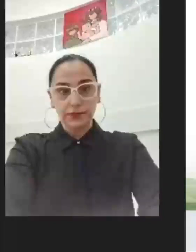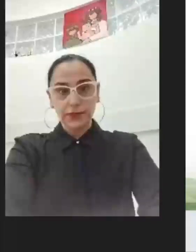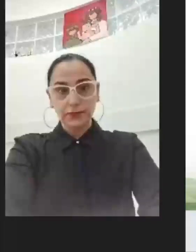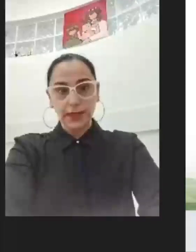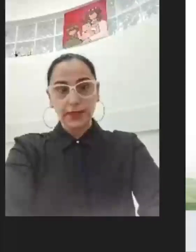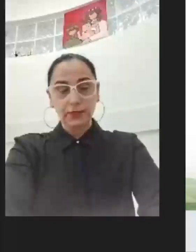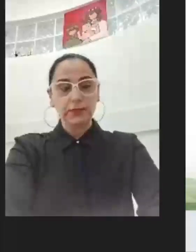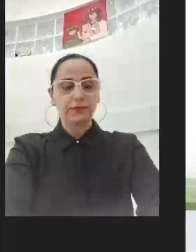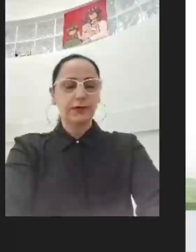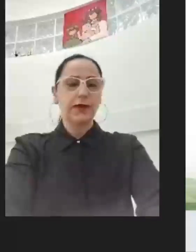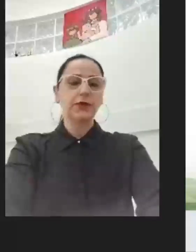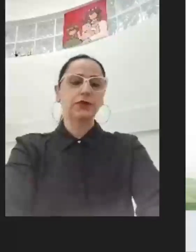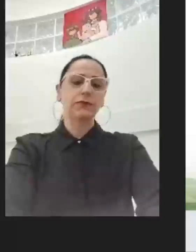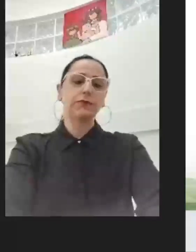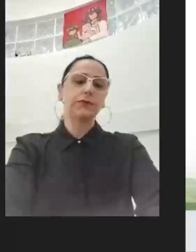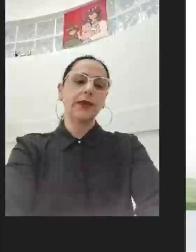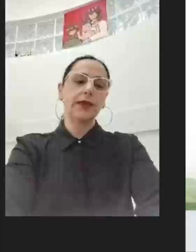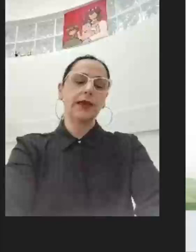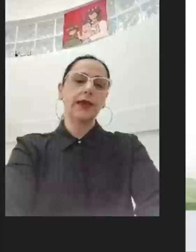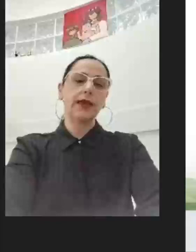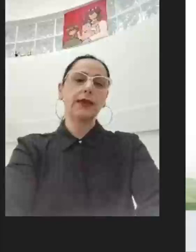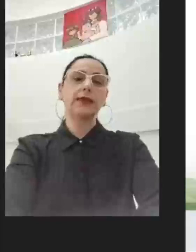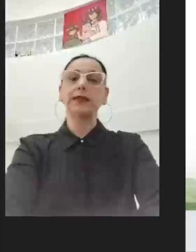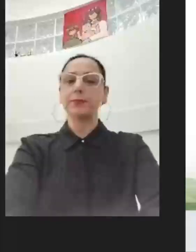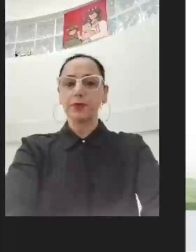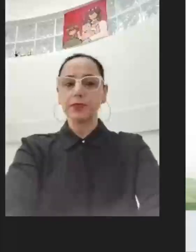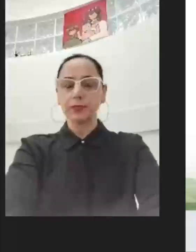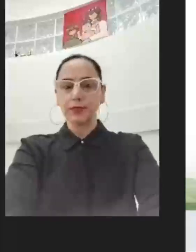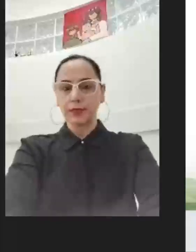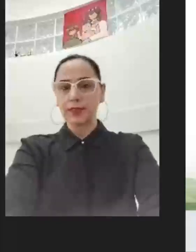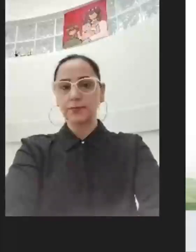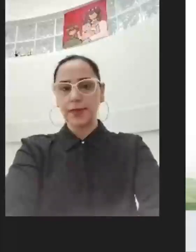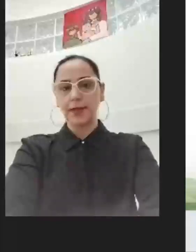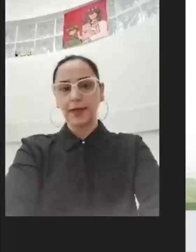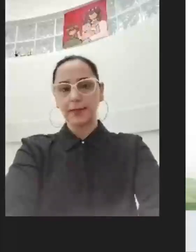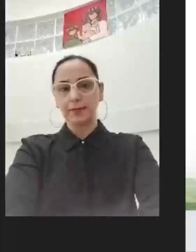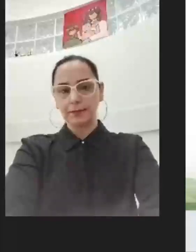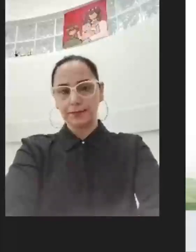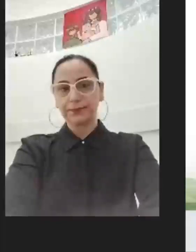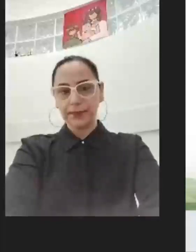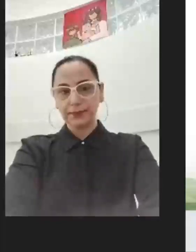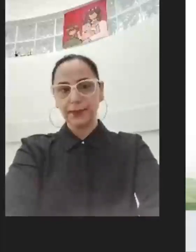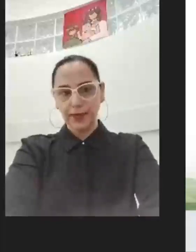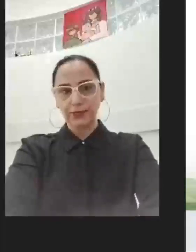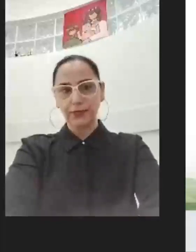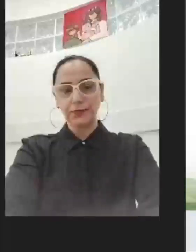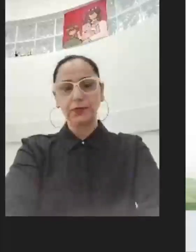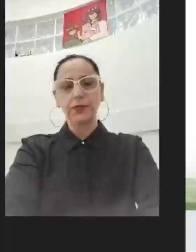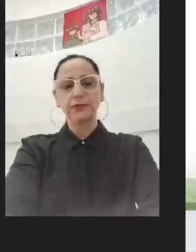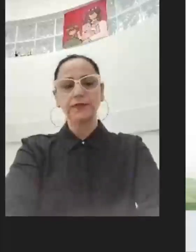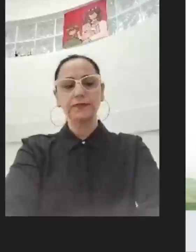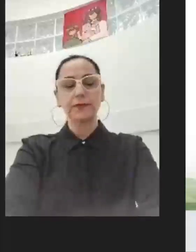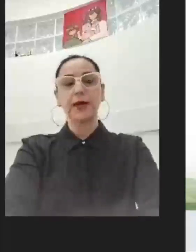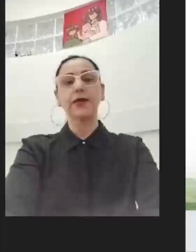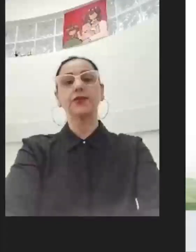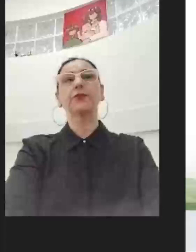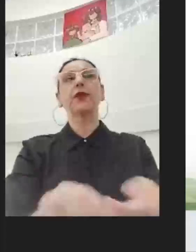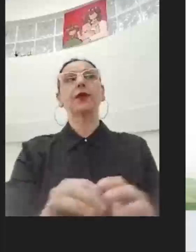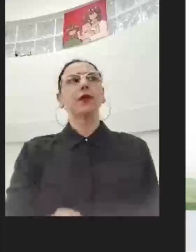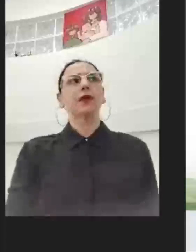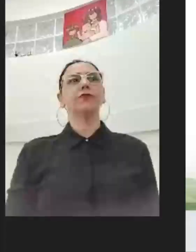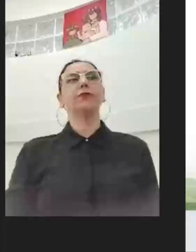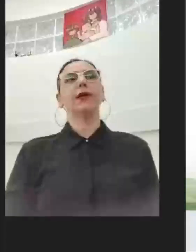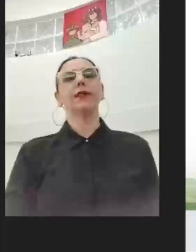técnico de enfermagem, eu fiz o técnico de enfermagem, e depois eu ingressei para enfermagem. Quando